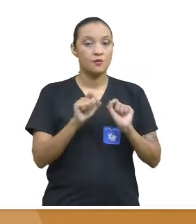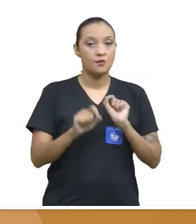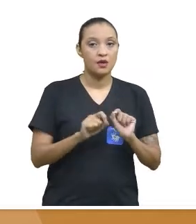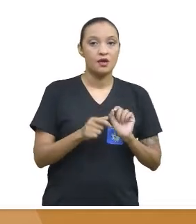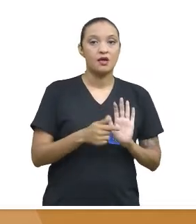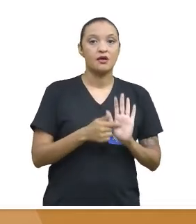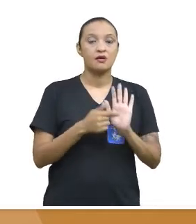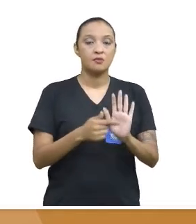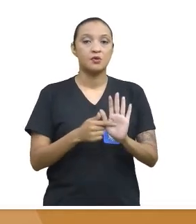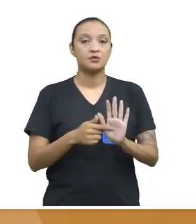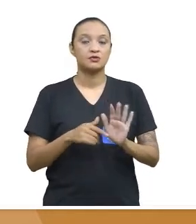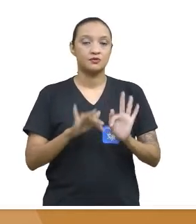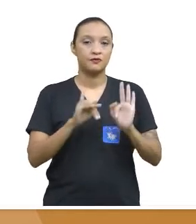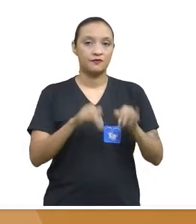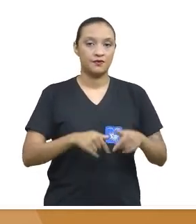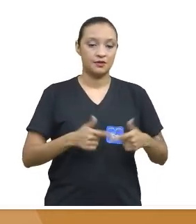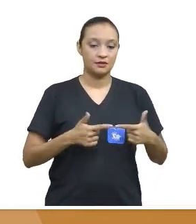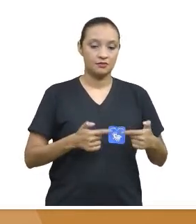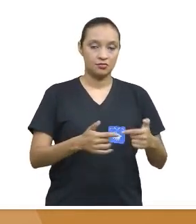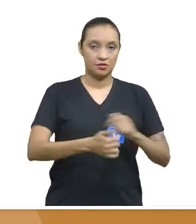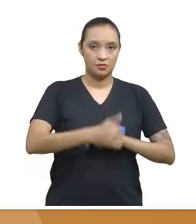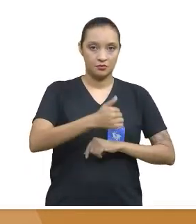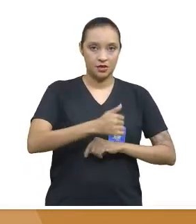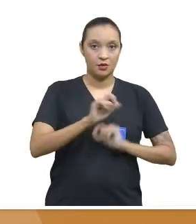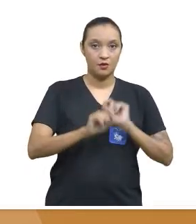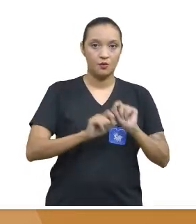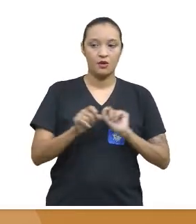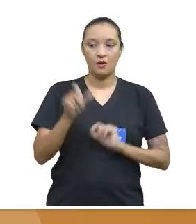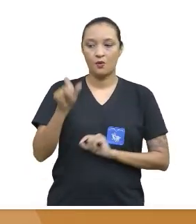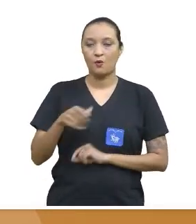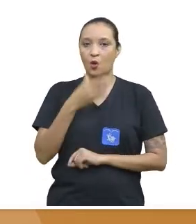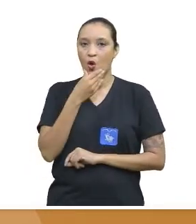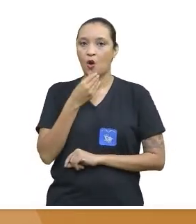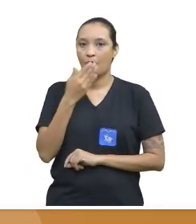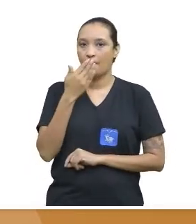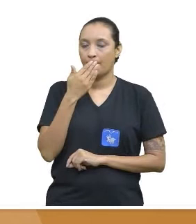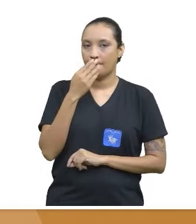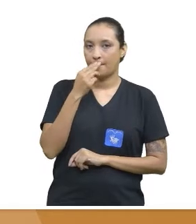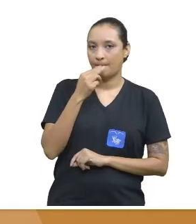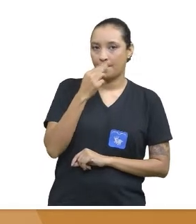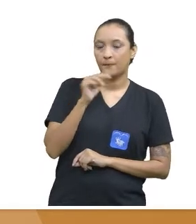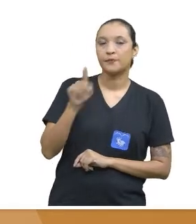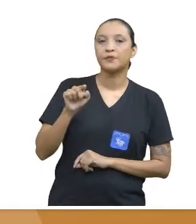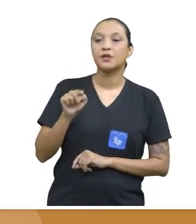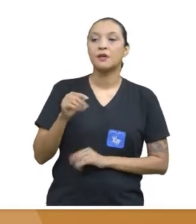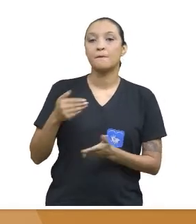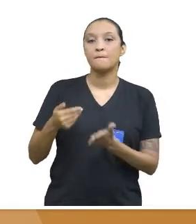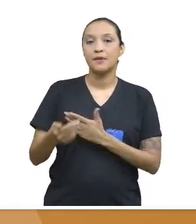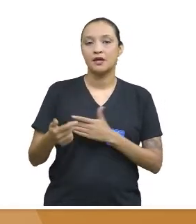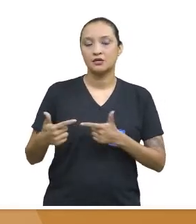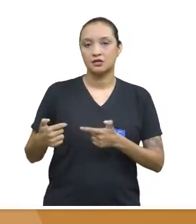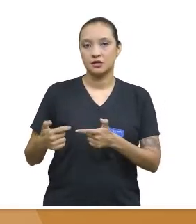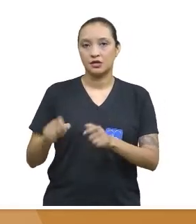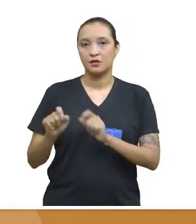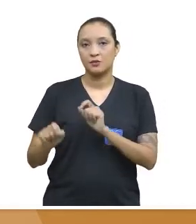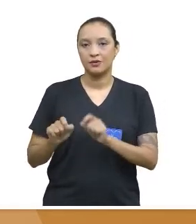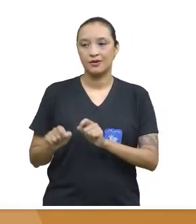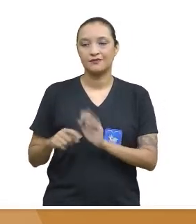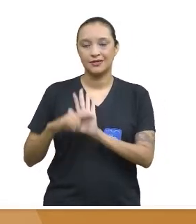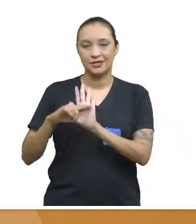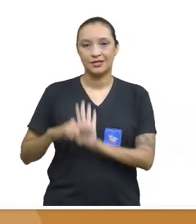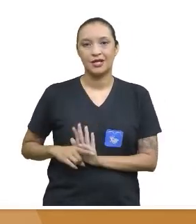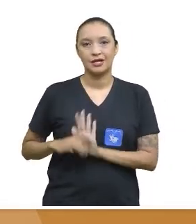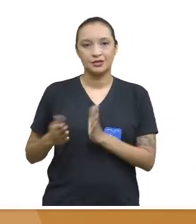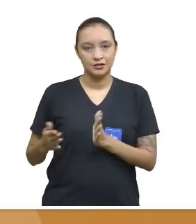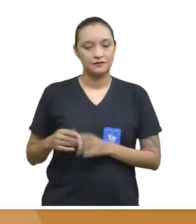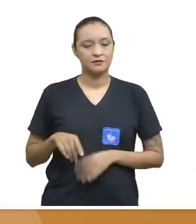Primeira Guerra. Então, ali, quando Hitler perde a guerra, então todos os regimes ditatoriais vão ter um peso, vão ter uma imagem negativa, e ele não